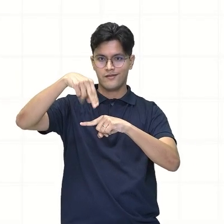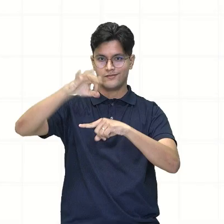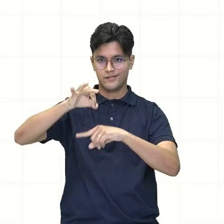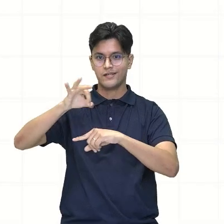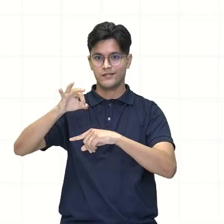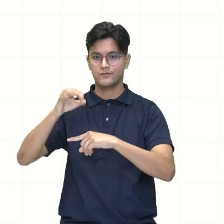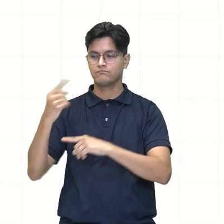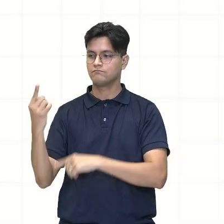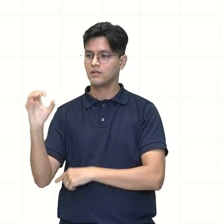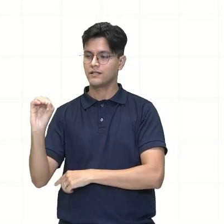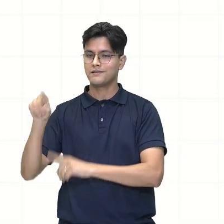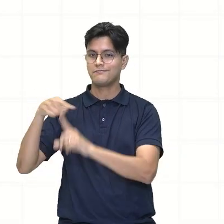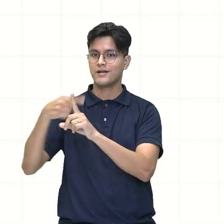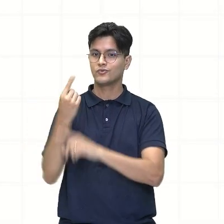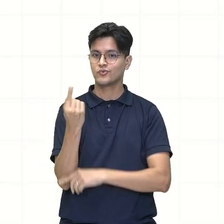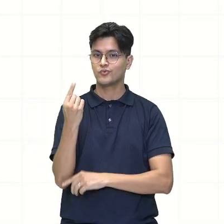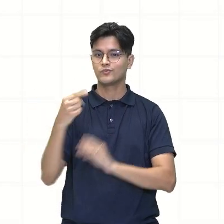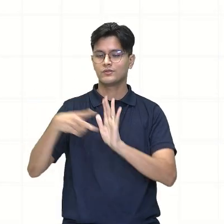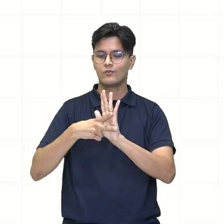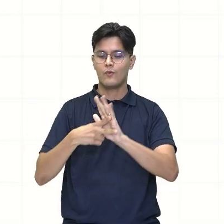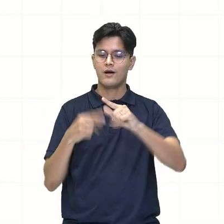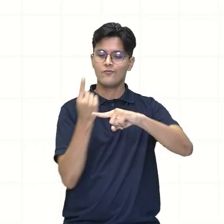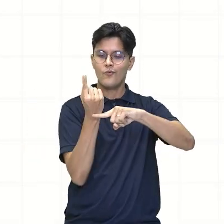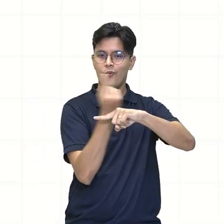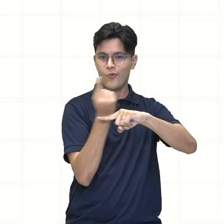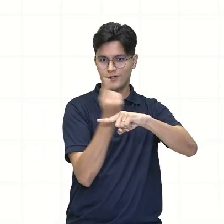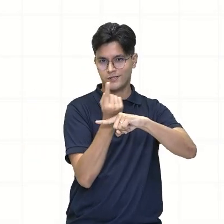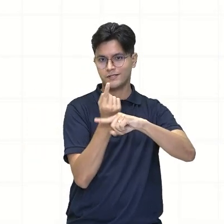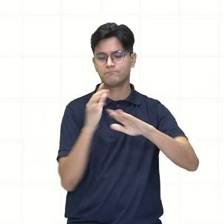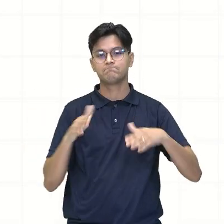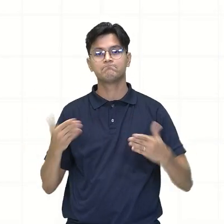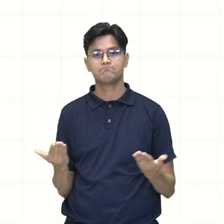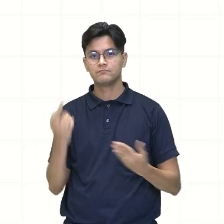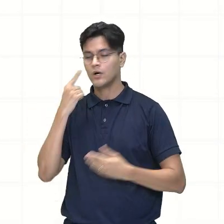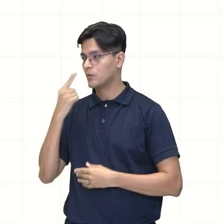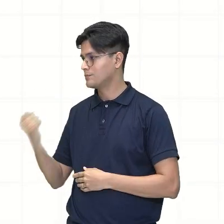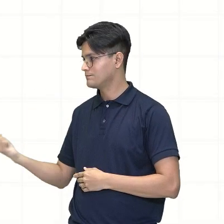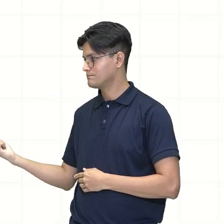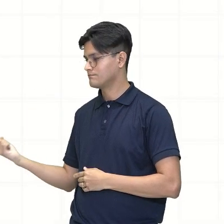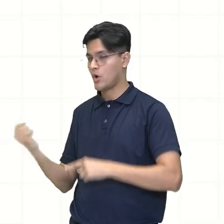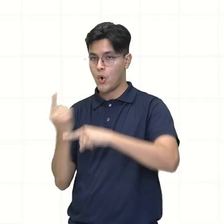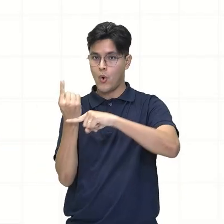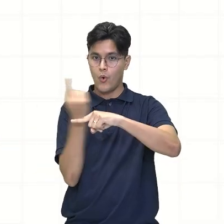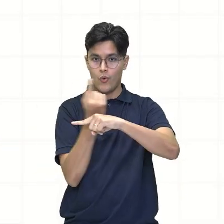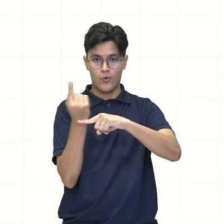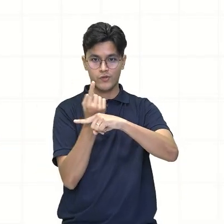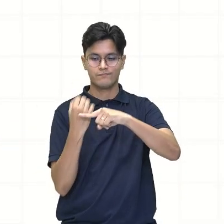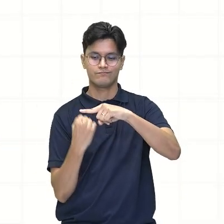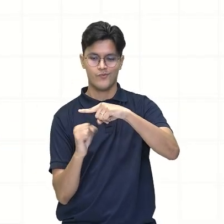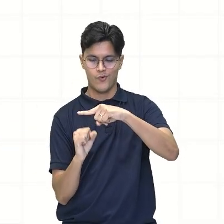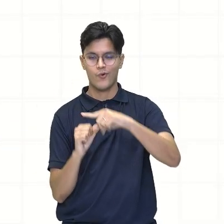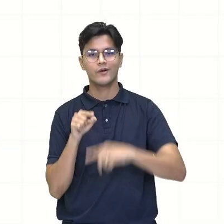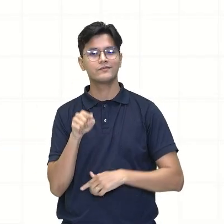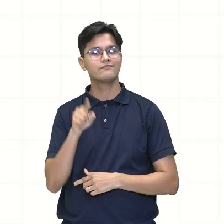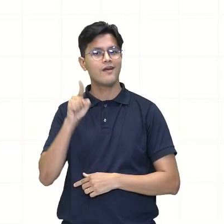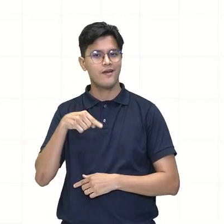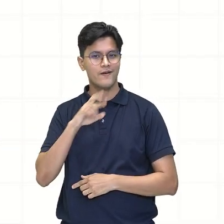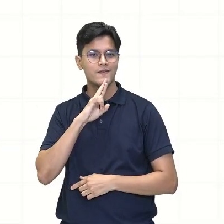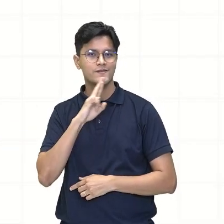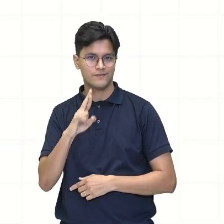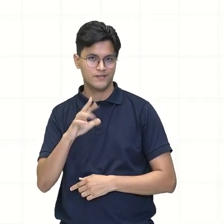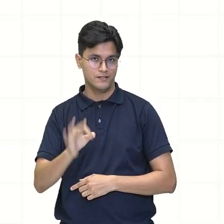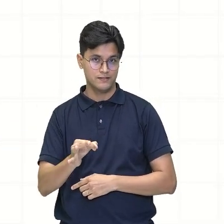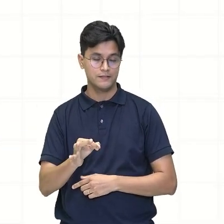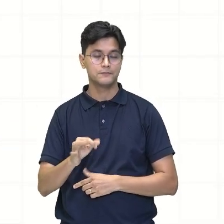1, 11. Então, o resultado desta soma é 11 sobre 8, certo? Então, essa é